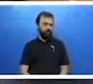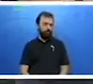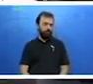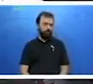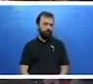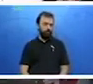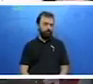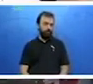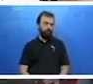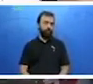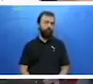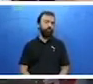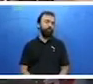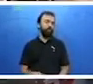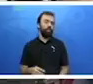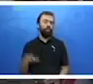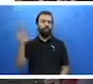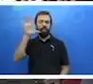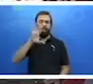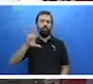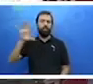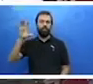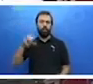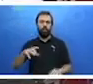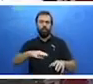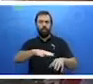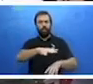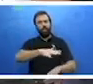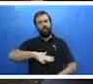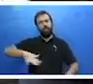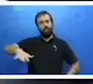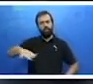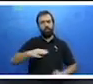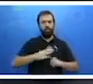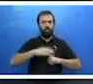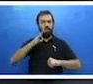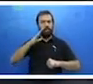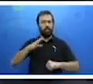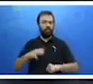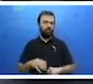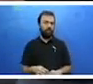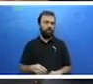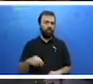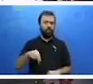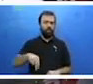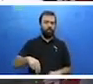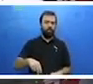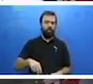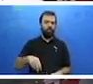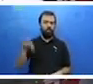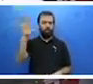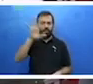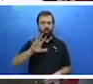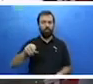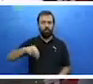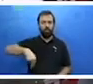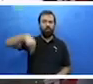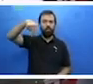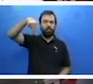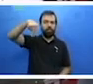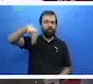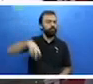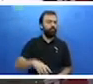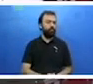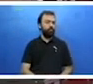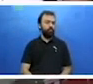a maior área? Ficou fácil, né, pessoal? A região que tem a maior área é a região Norte, com aproximadamente 4